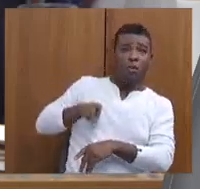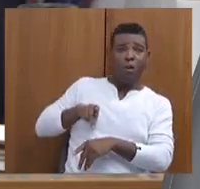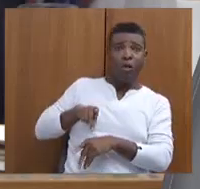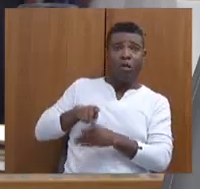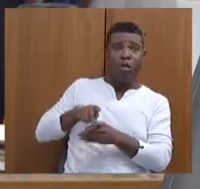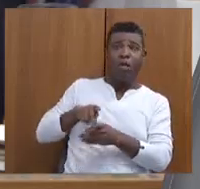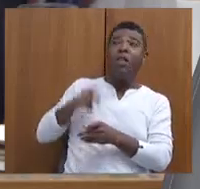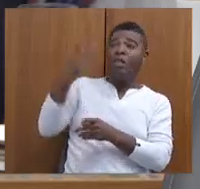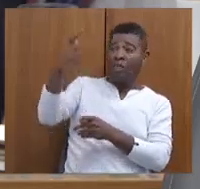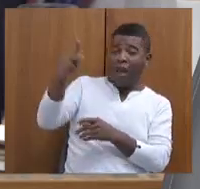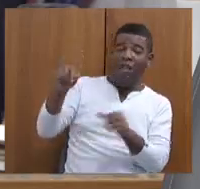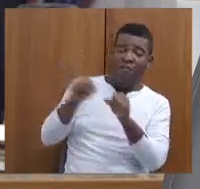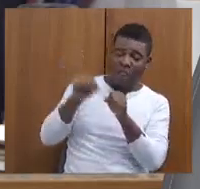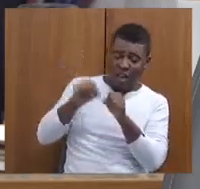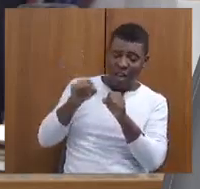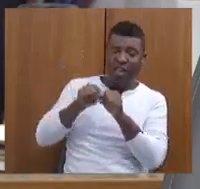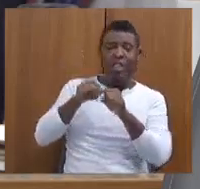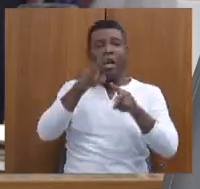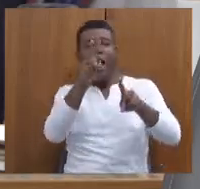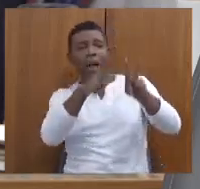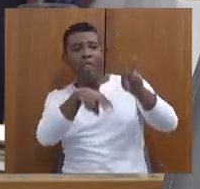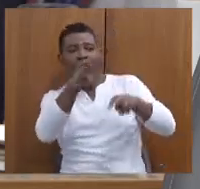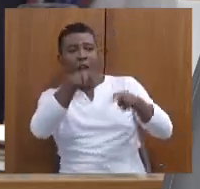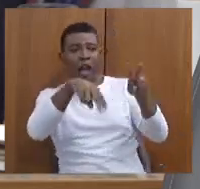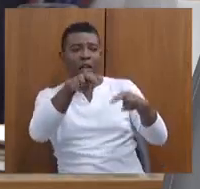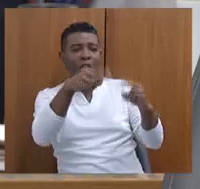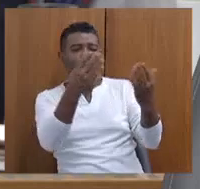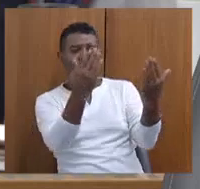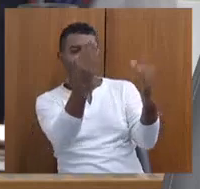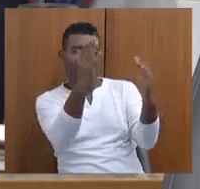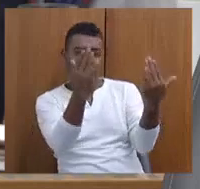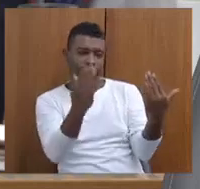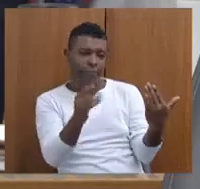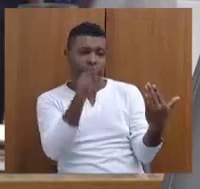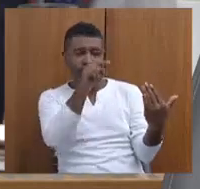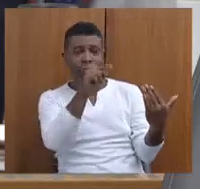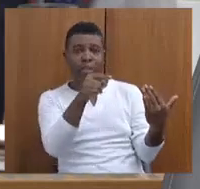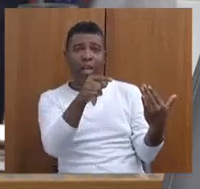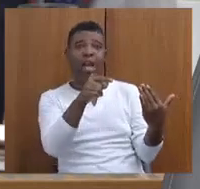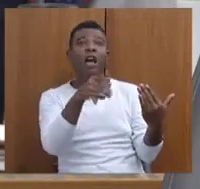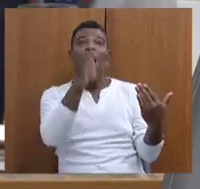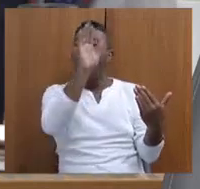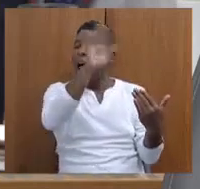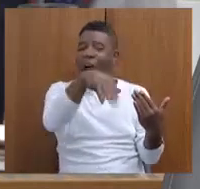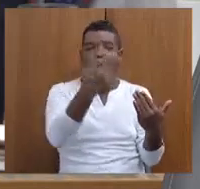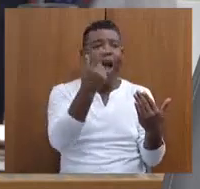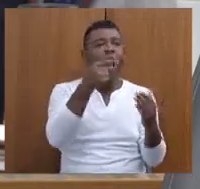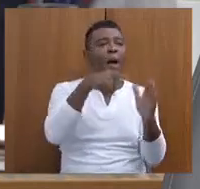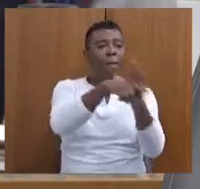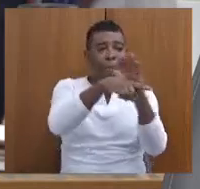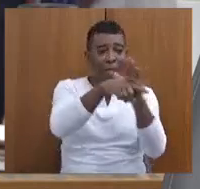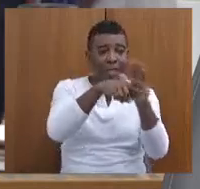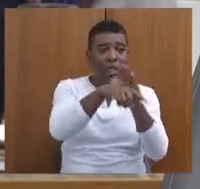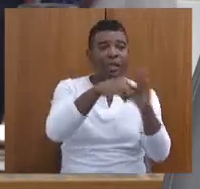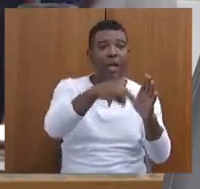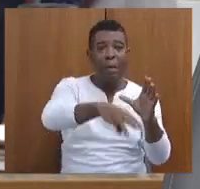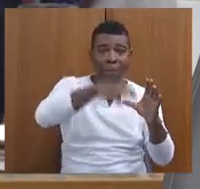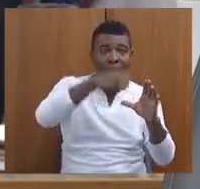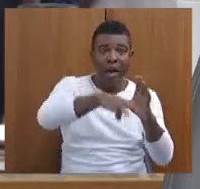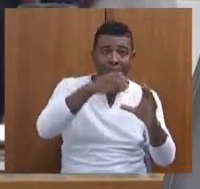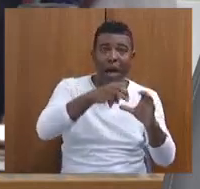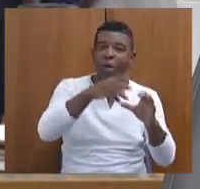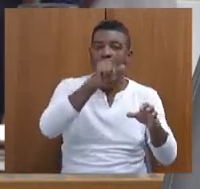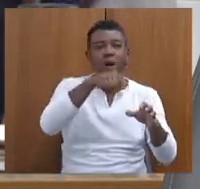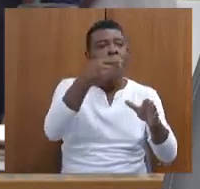uma análise dessa situação recomendou a suspensão da autorização da pesquisa Mineral em